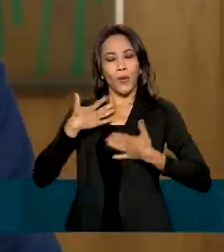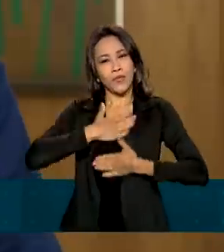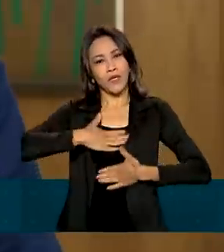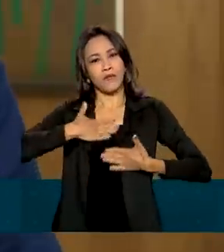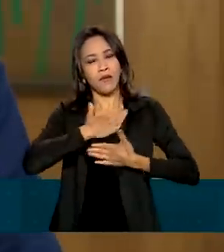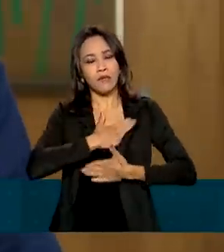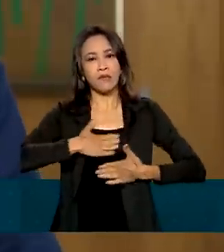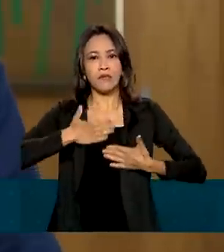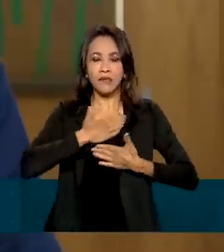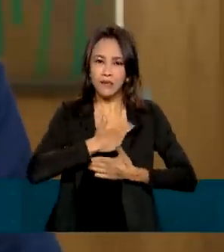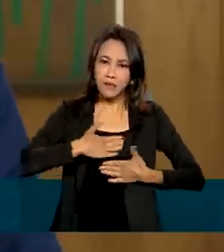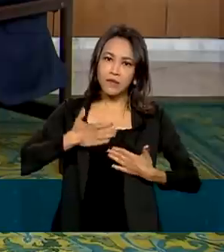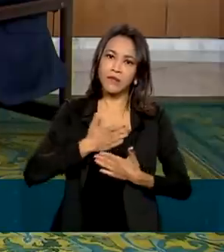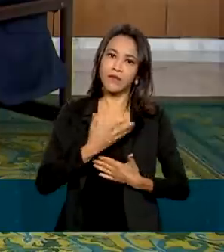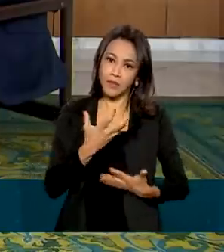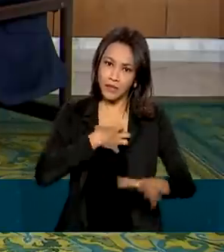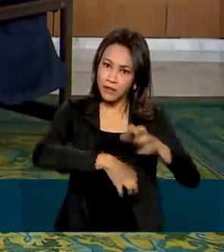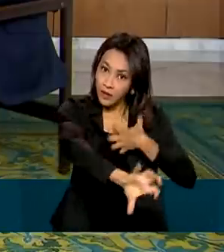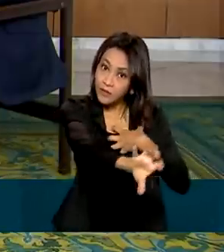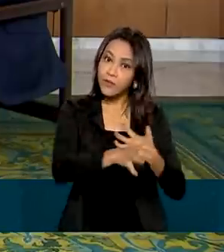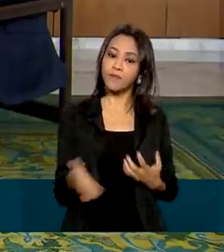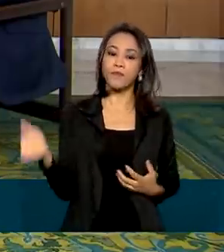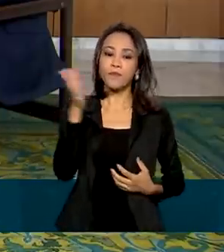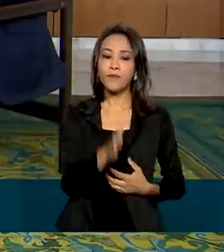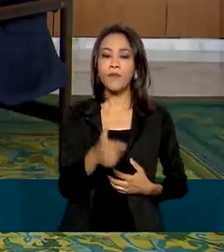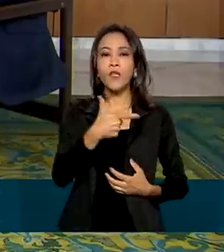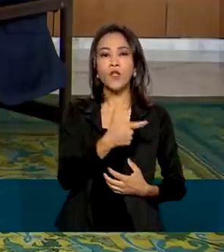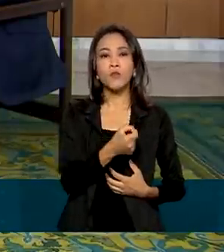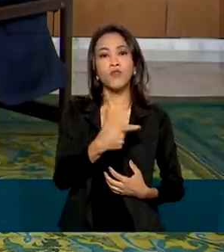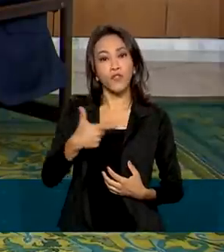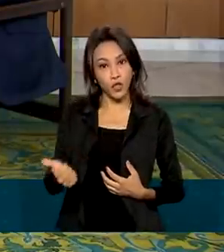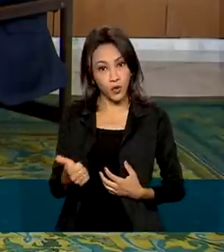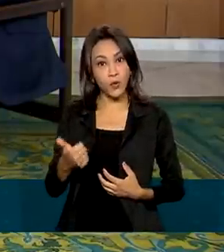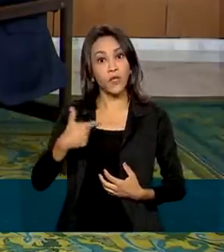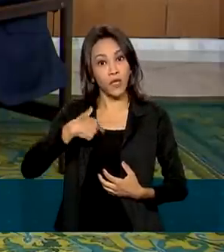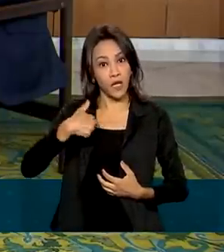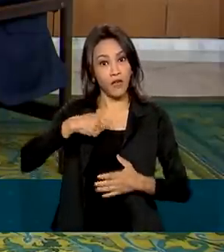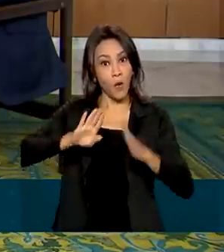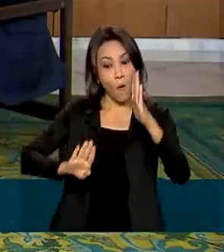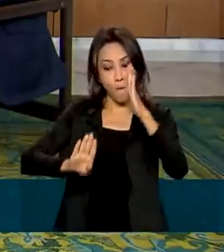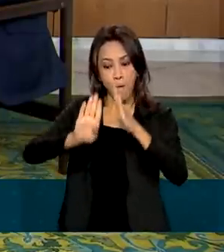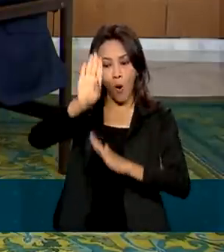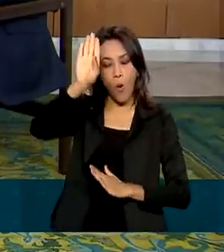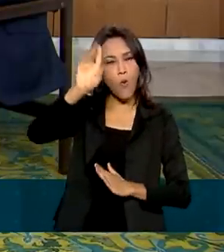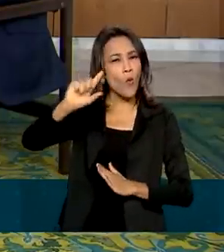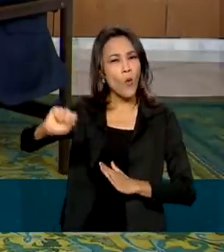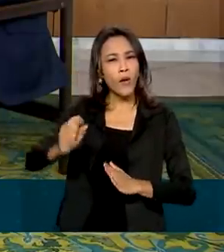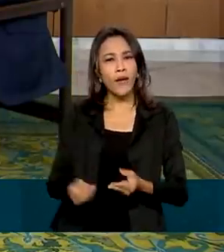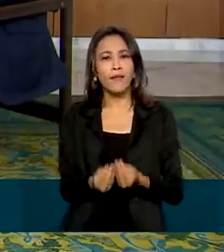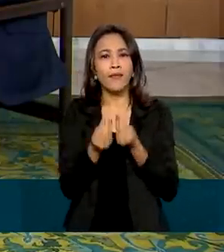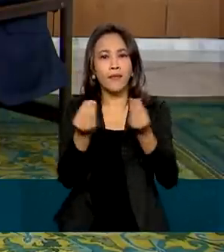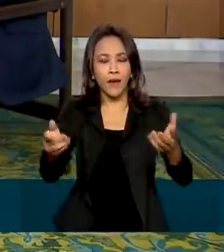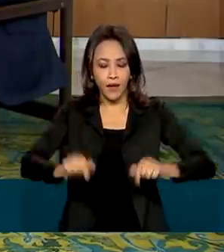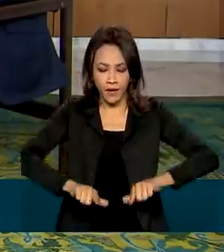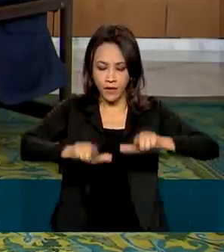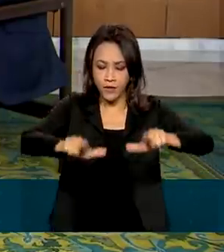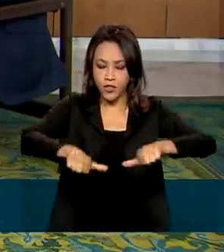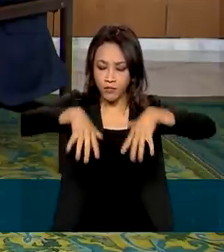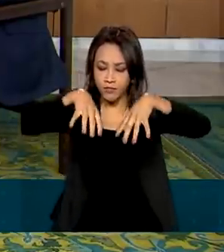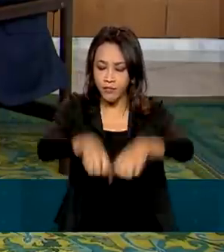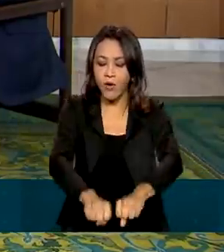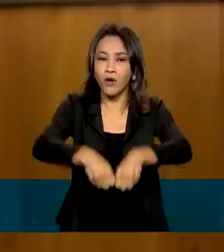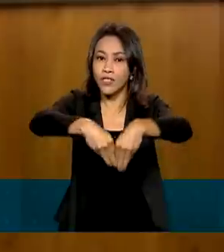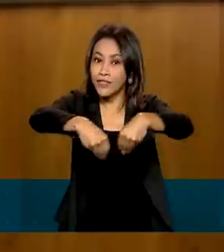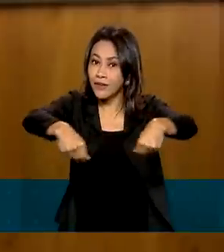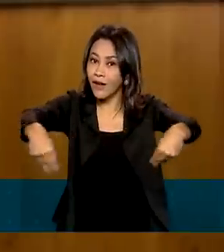satisfação dessas pessoas. 2021 também chegou ao final com recorde de entregas de títulos de terras aos pequenos